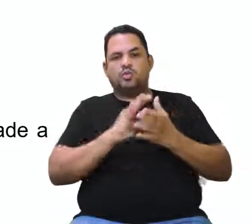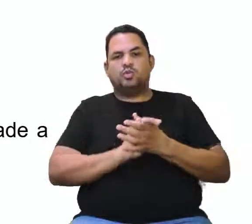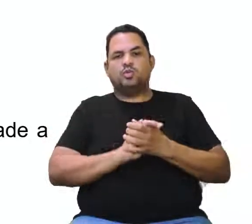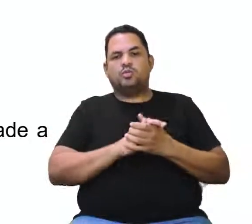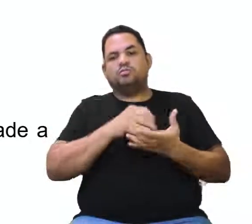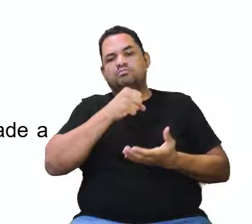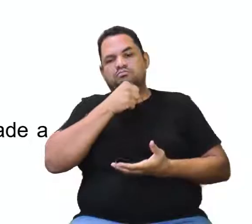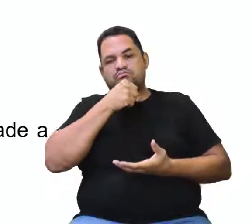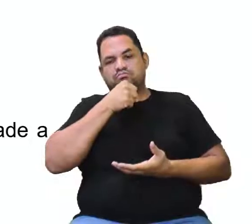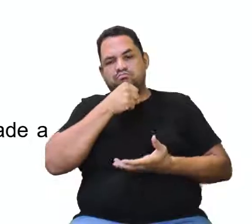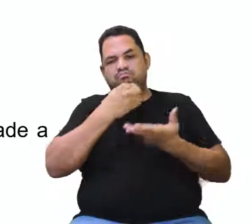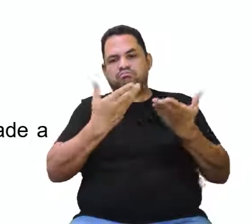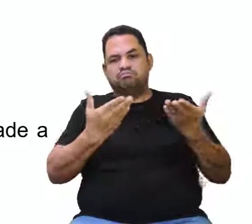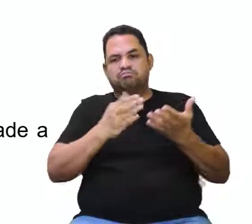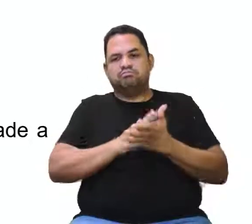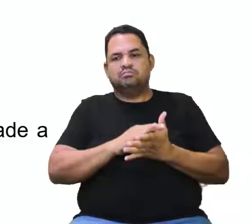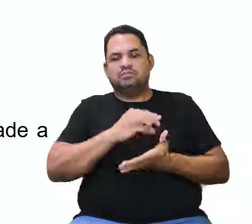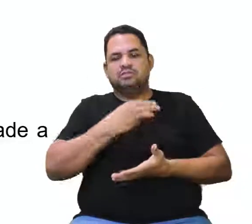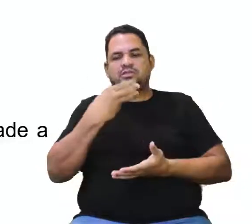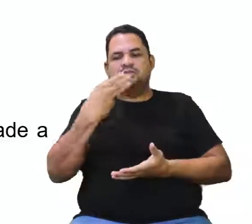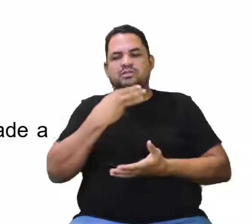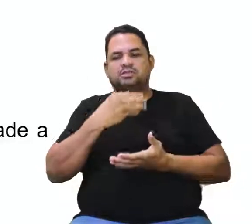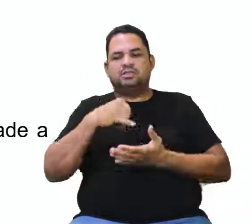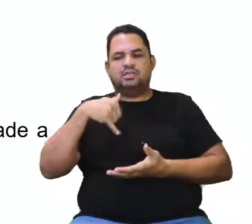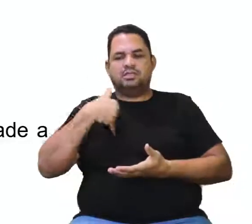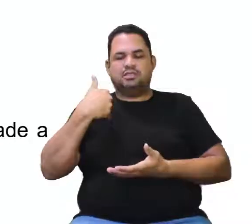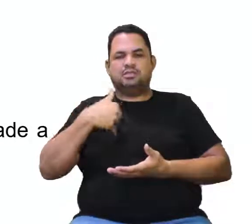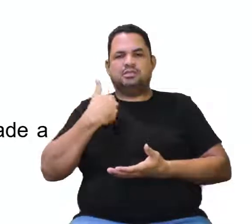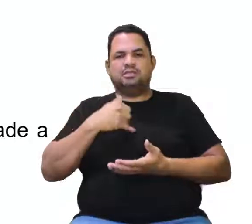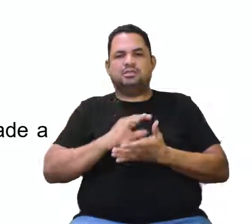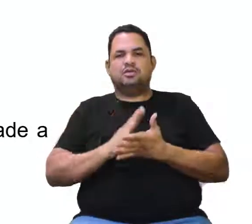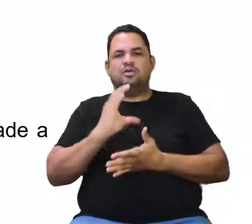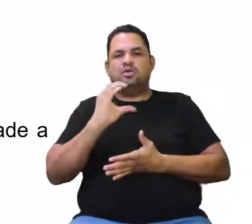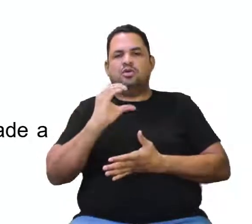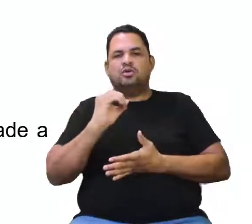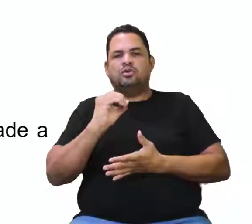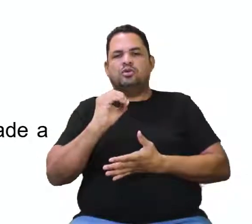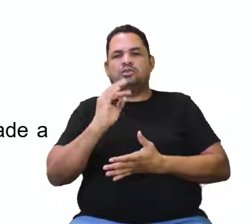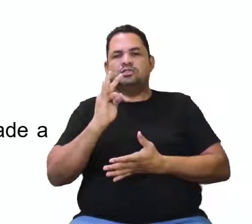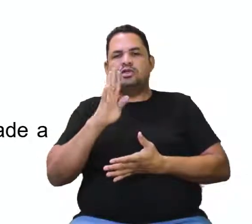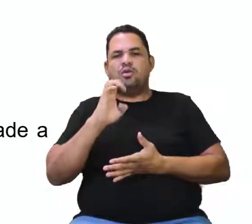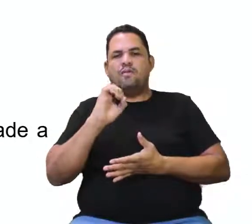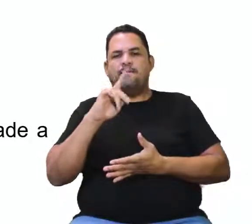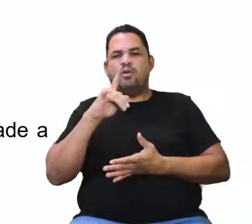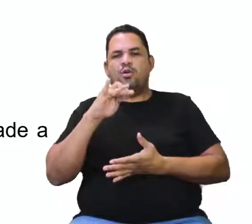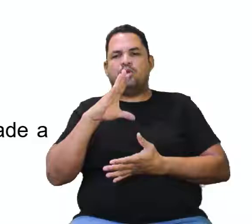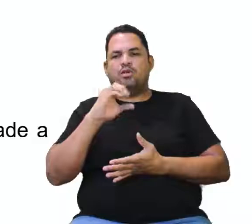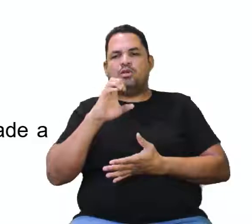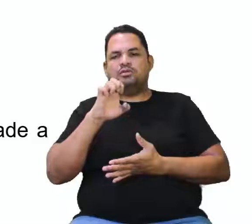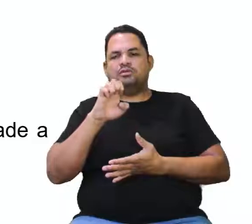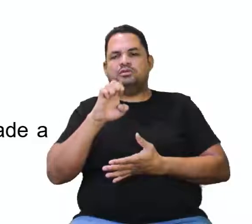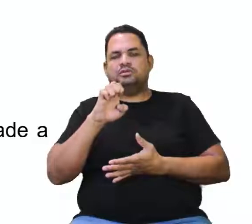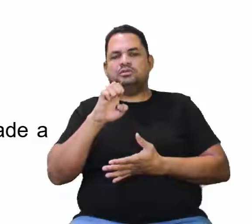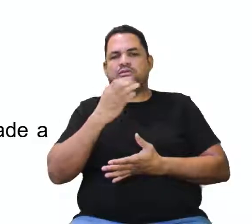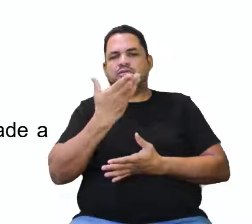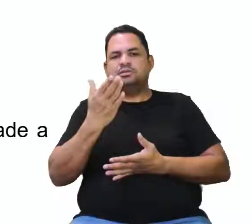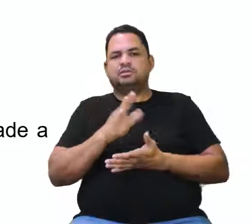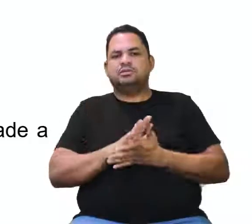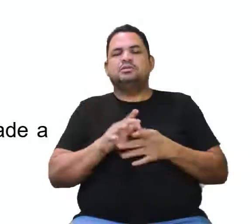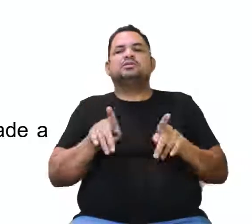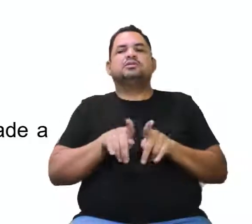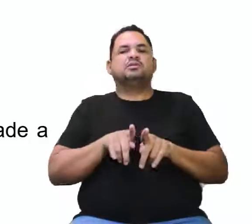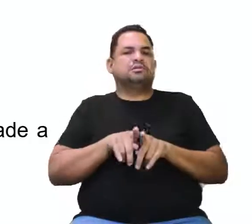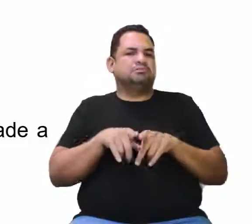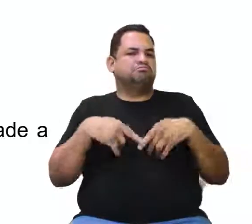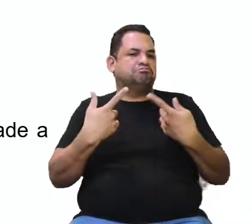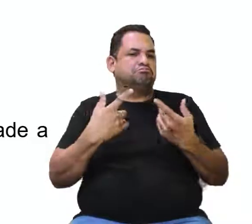Muita reclamação nesse sentido. Exato, a osteoporose. Vocês devem estar perguntando, mas professora, a osteoporose é